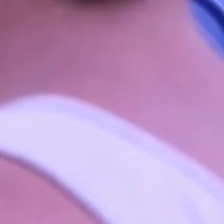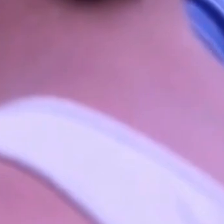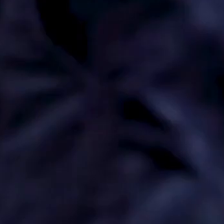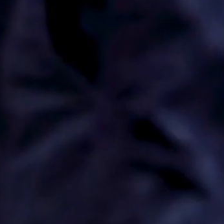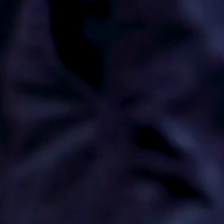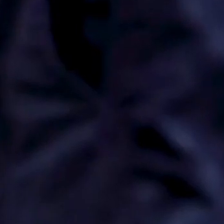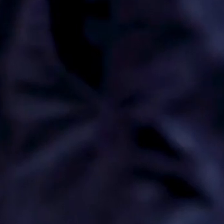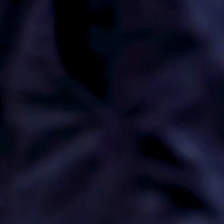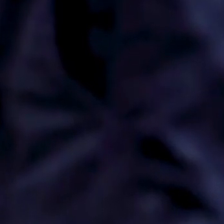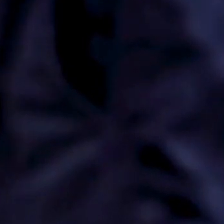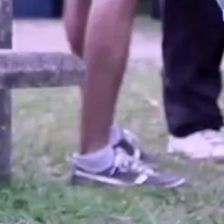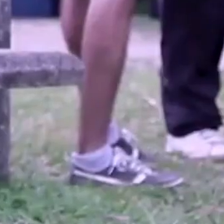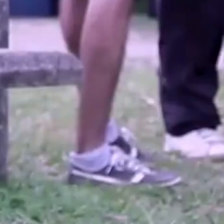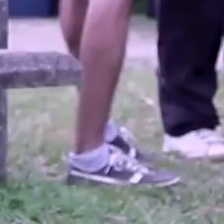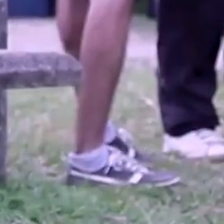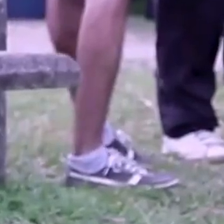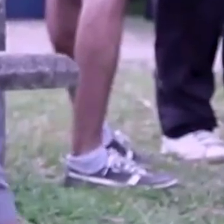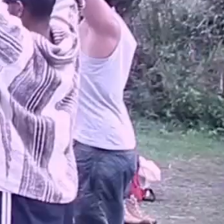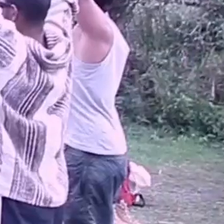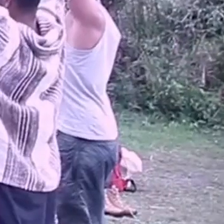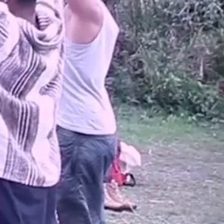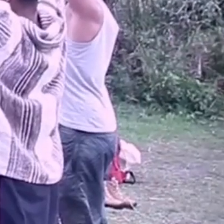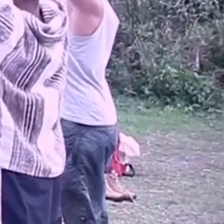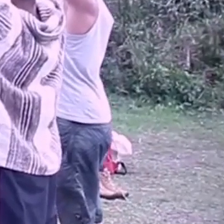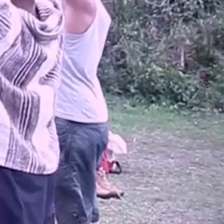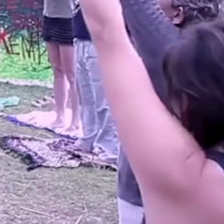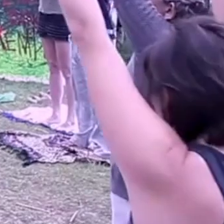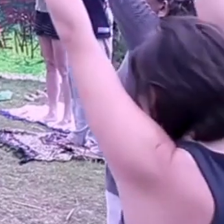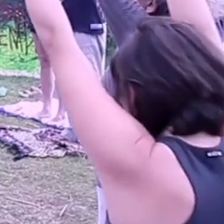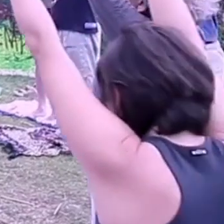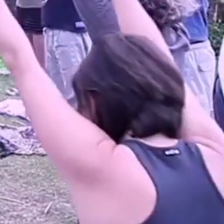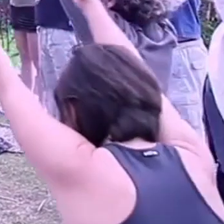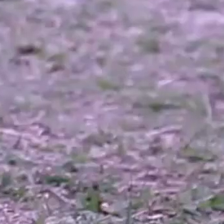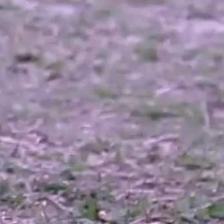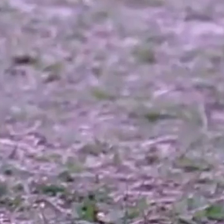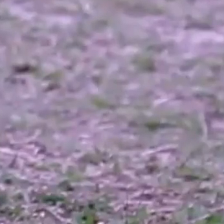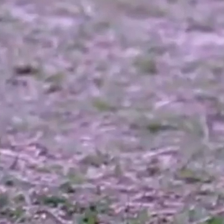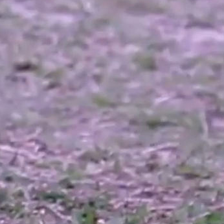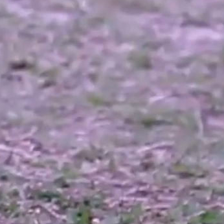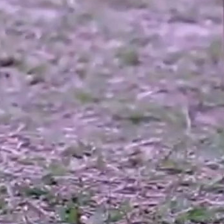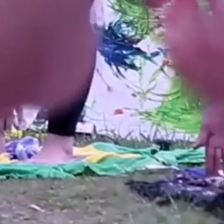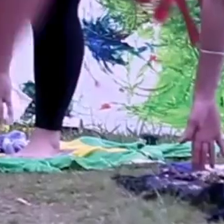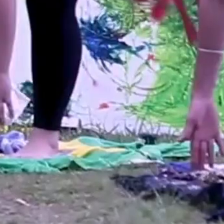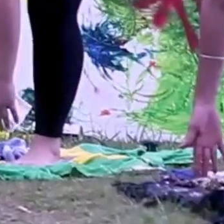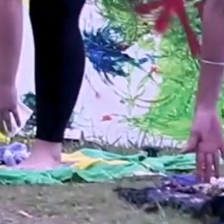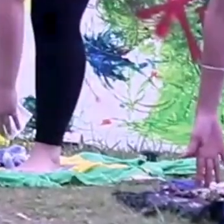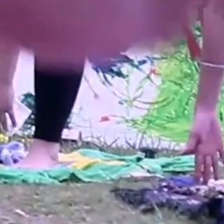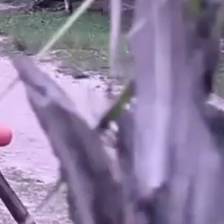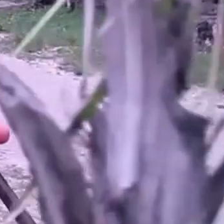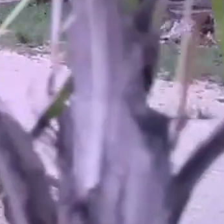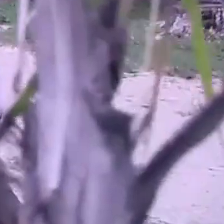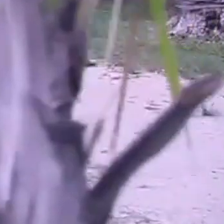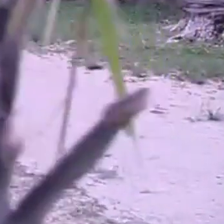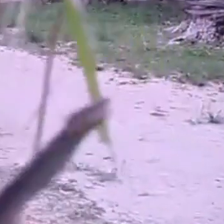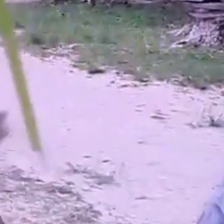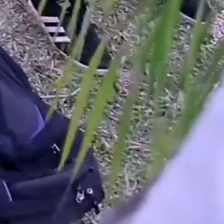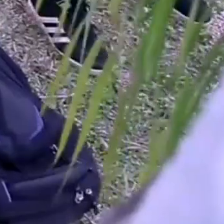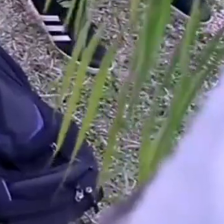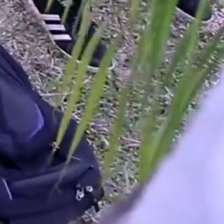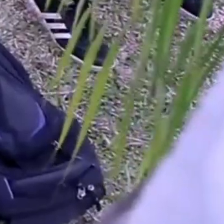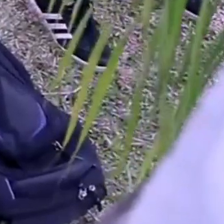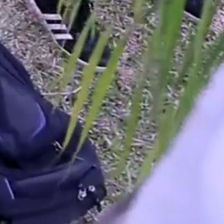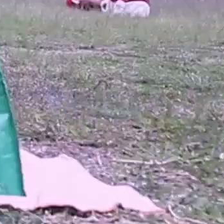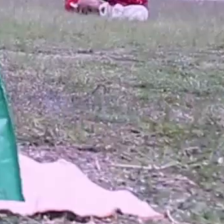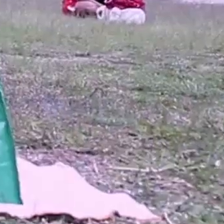berro do tucano, encanto do sabiá. No voar da borboleta, sair